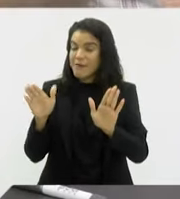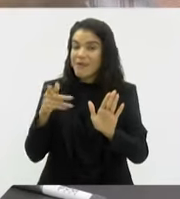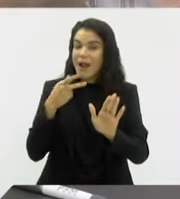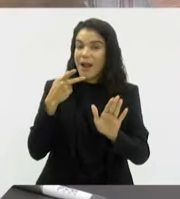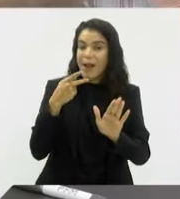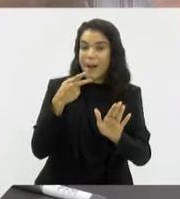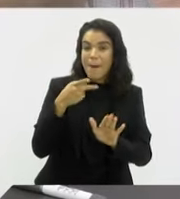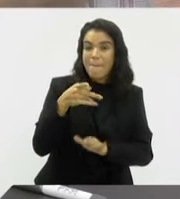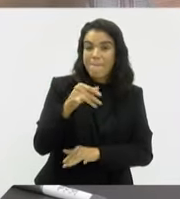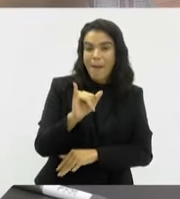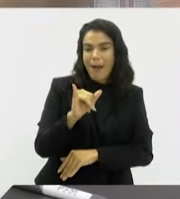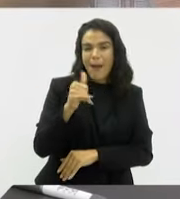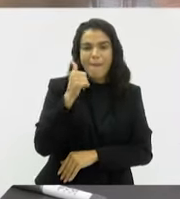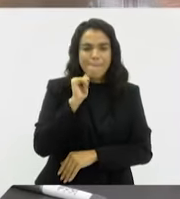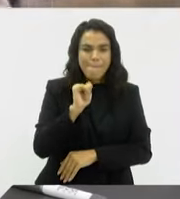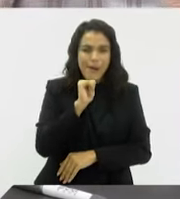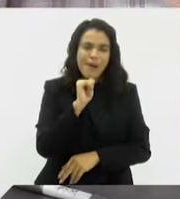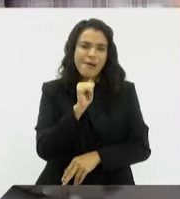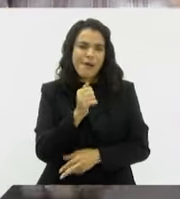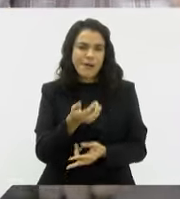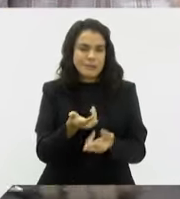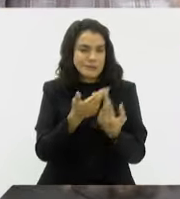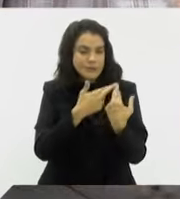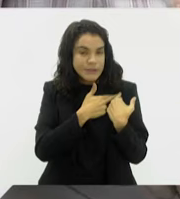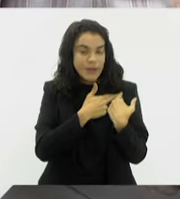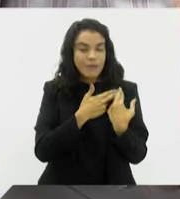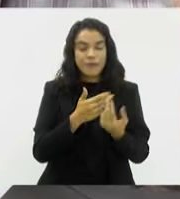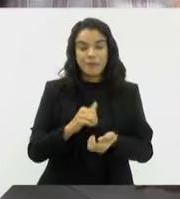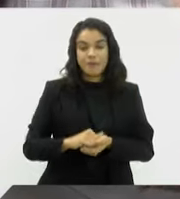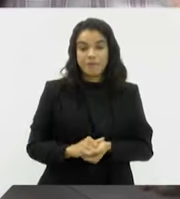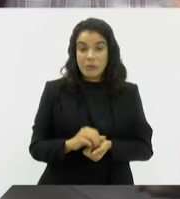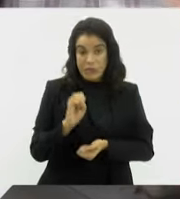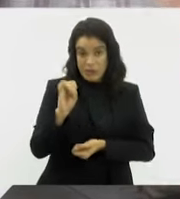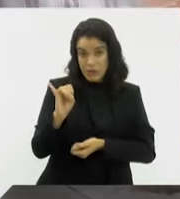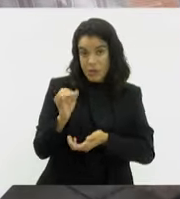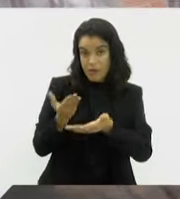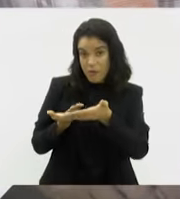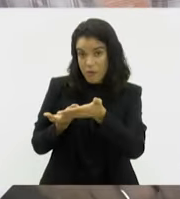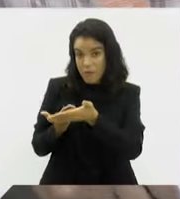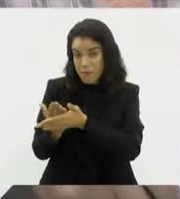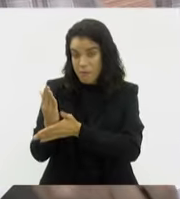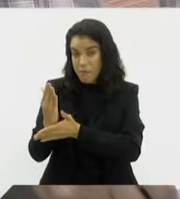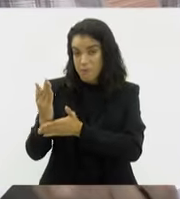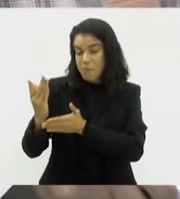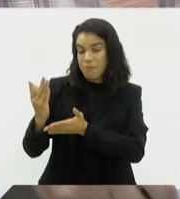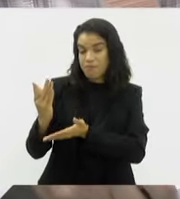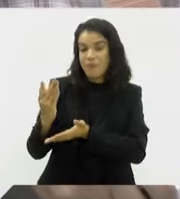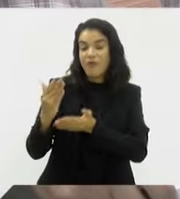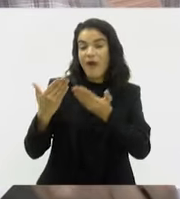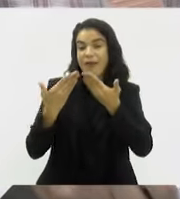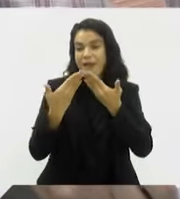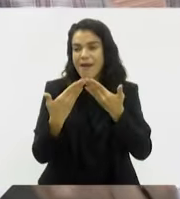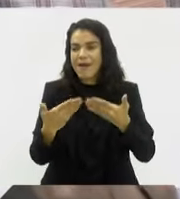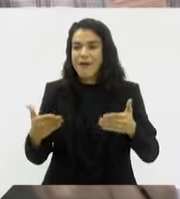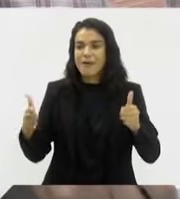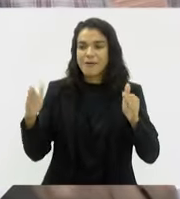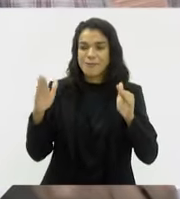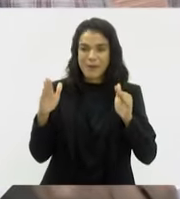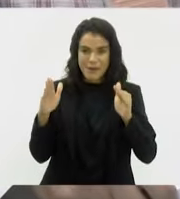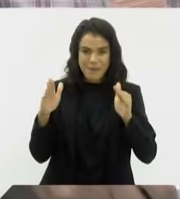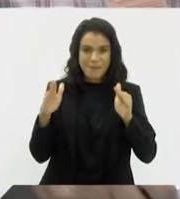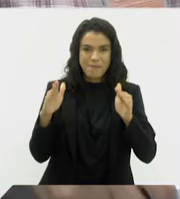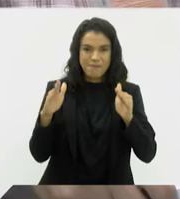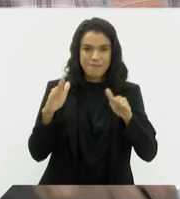mas tudo bem. Se o dele for sancionado, Vossa Excelência, o seu projeto vai ampliar para os